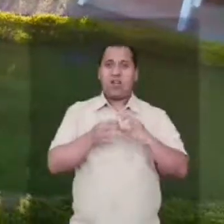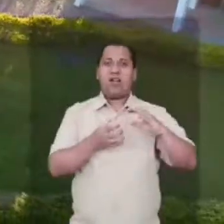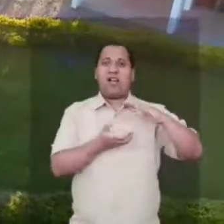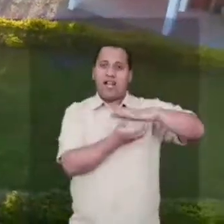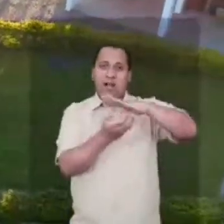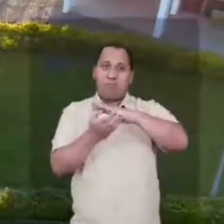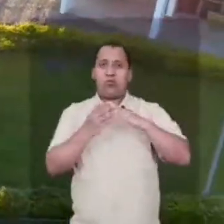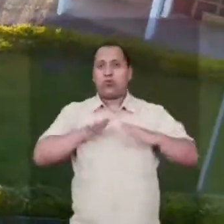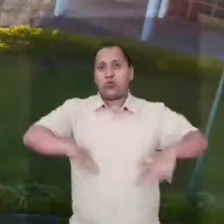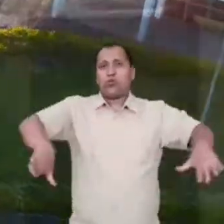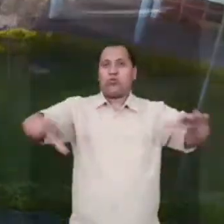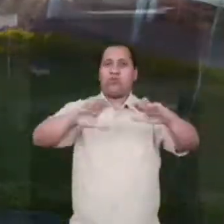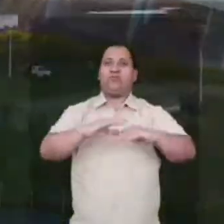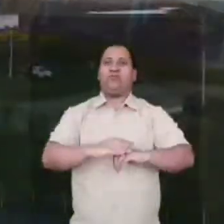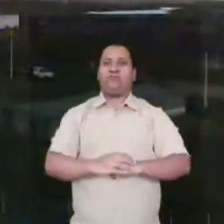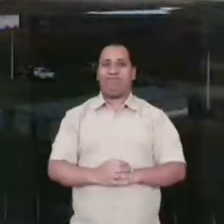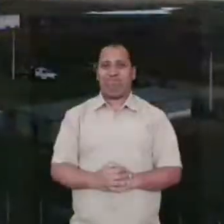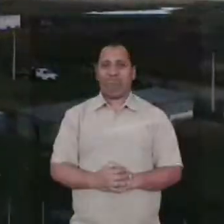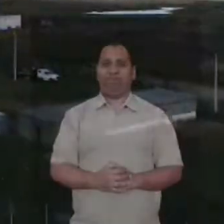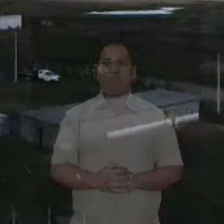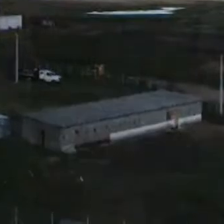todos os campos universitários.